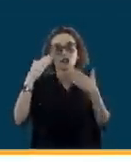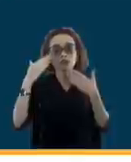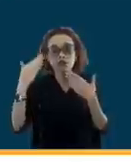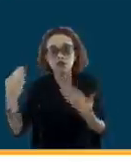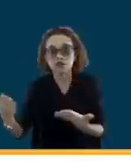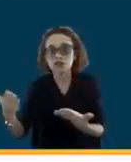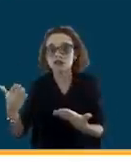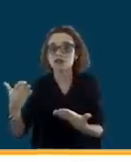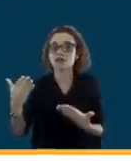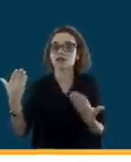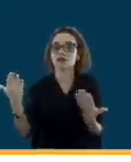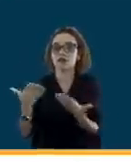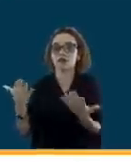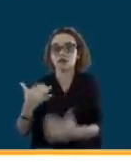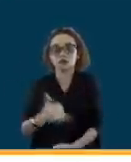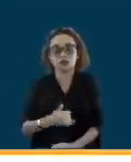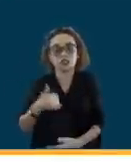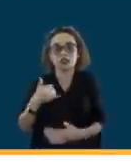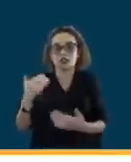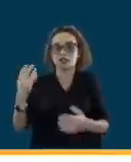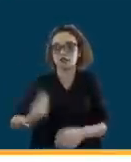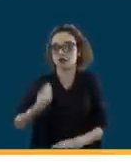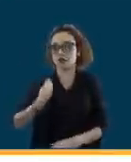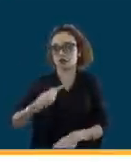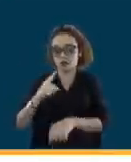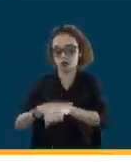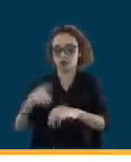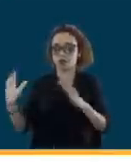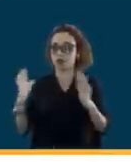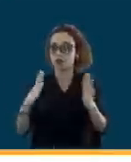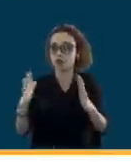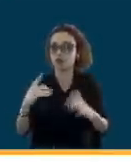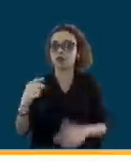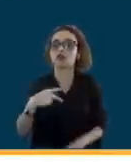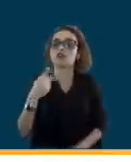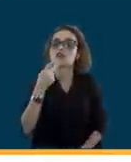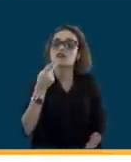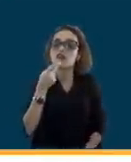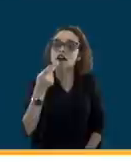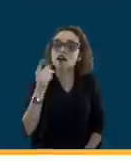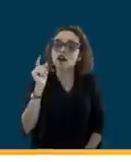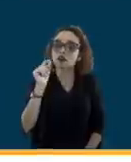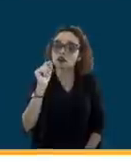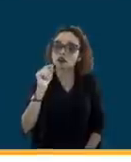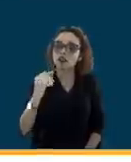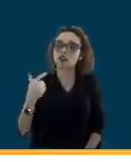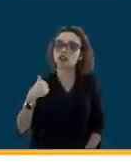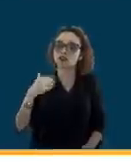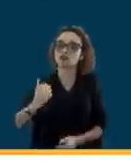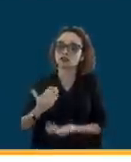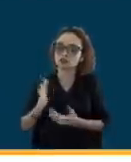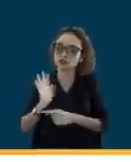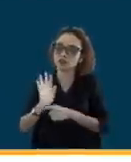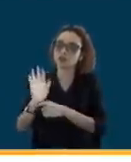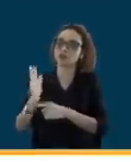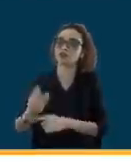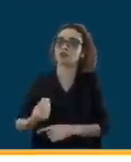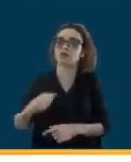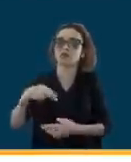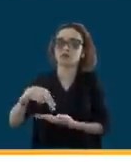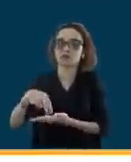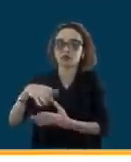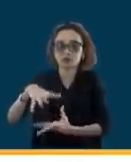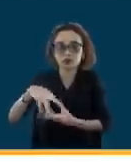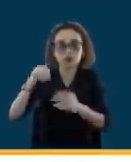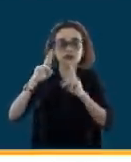estar participando desse momento e dizer que a gente está empenhado de corpo, de alma, de luz, de espírito, de esperança